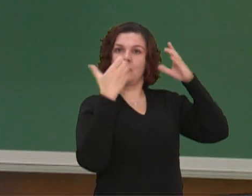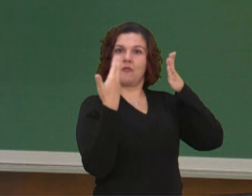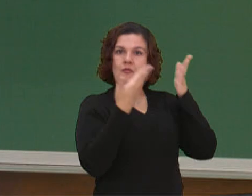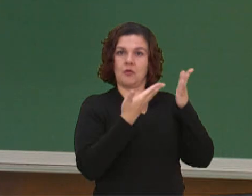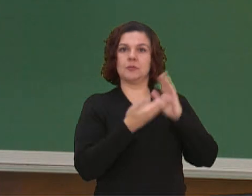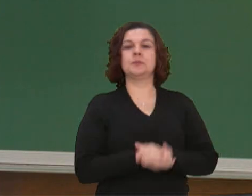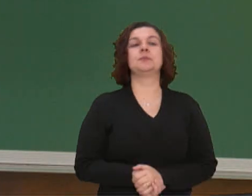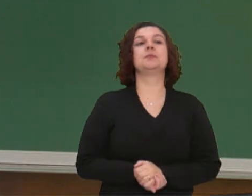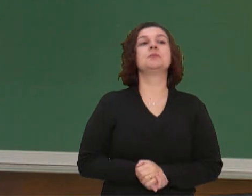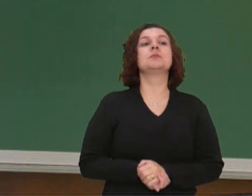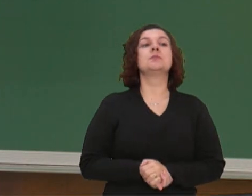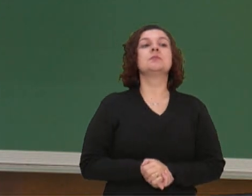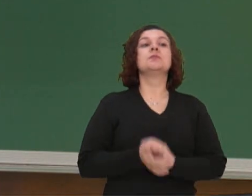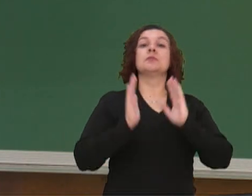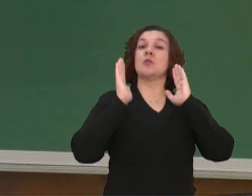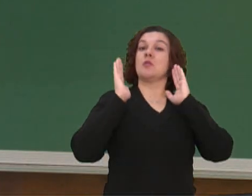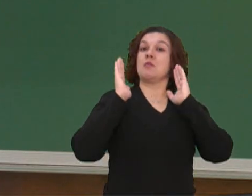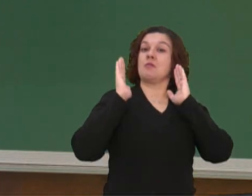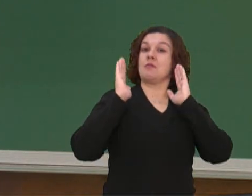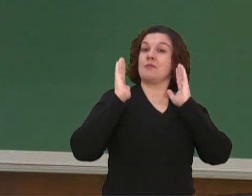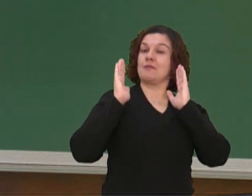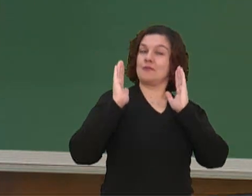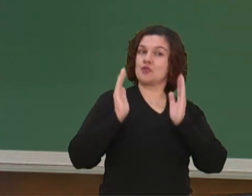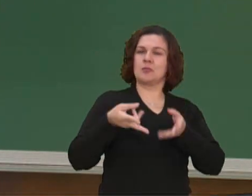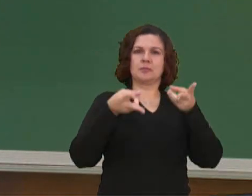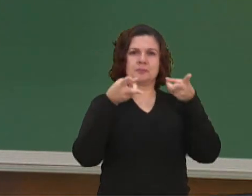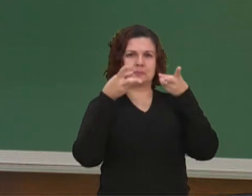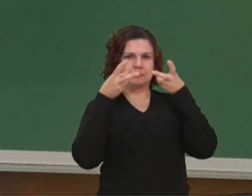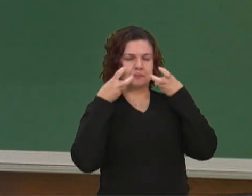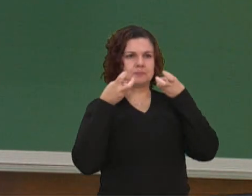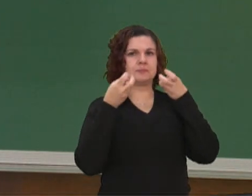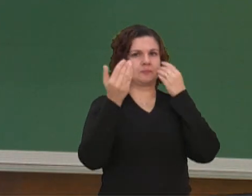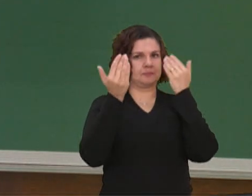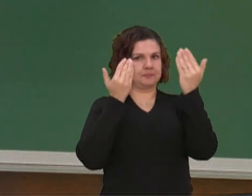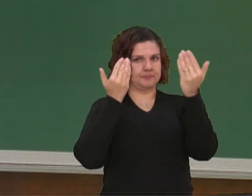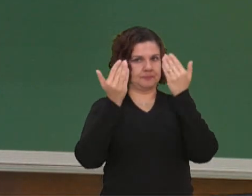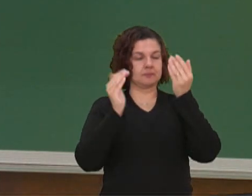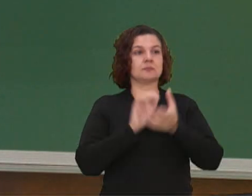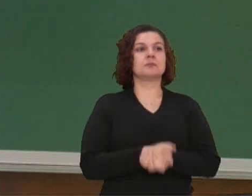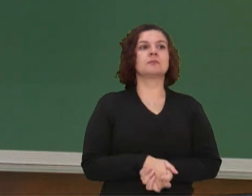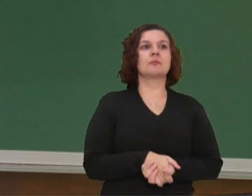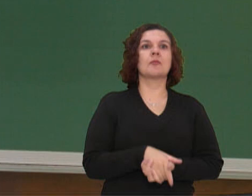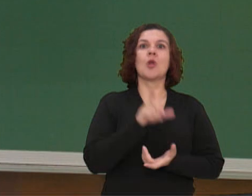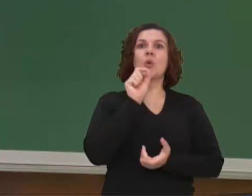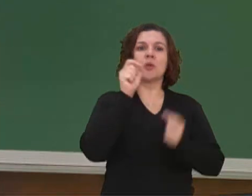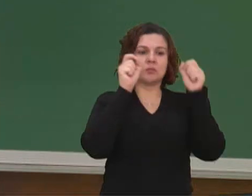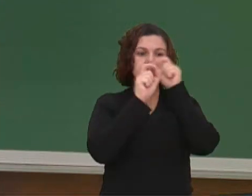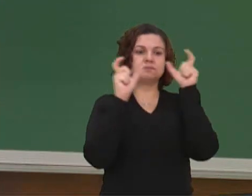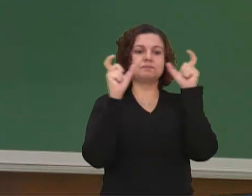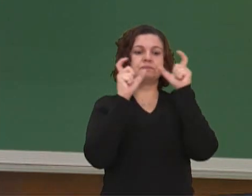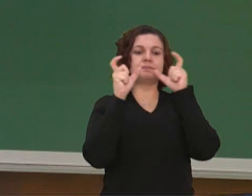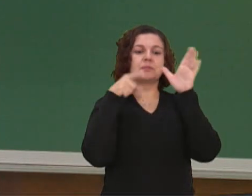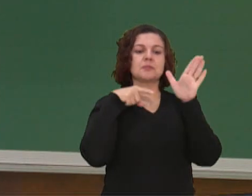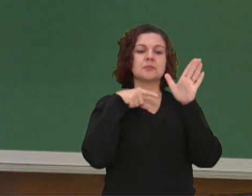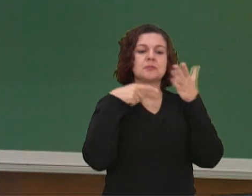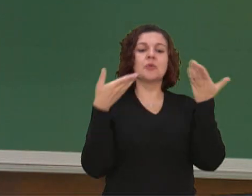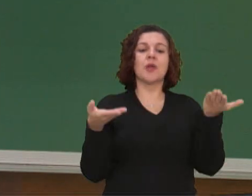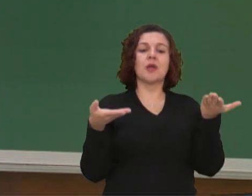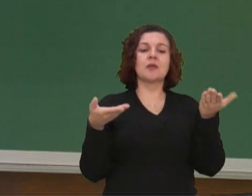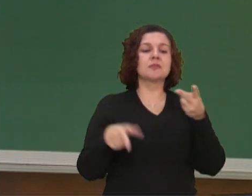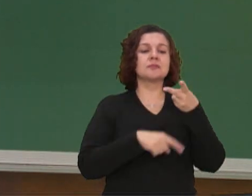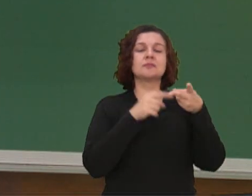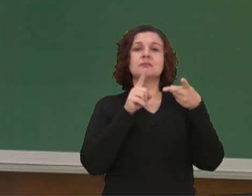que vocês devem ter utilizado aí para fazer a análise de vocês. O que chama atenção nesta imagem e